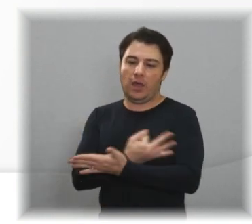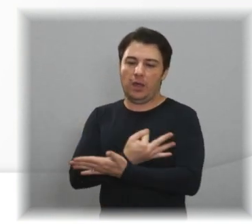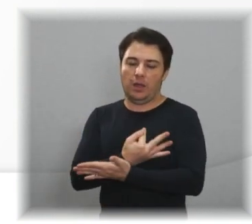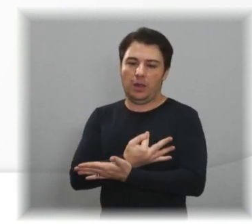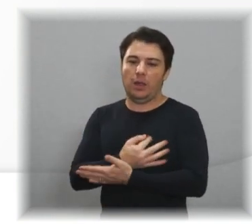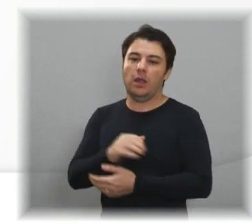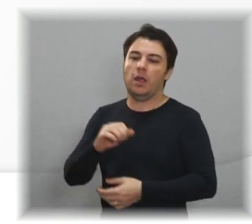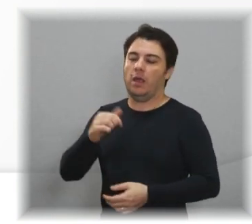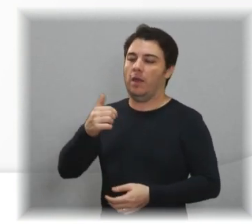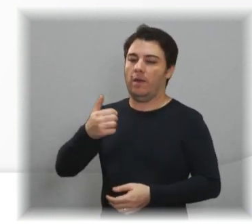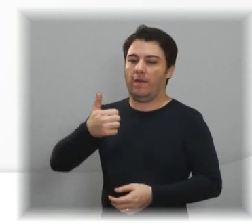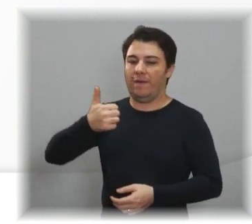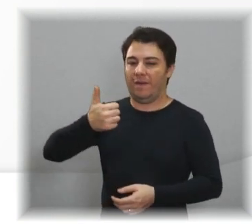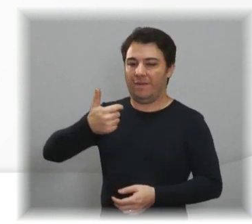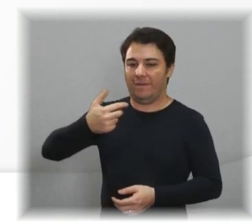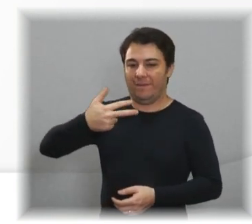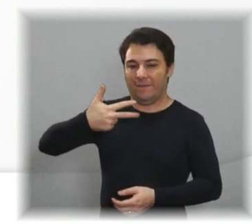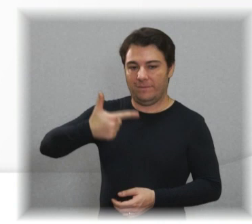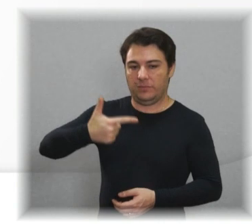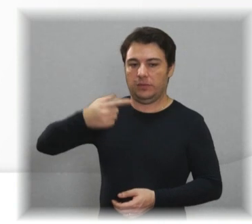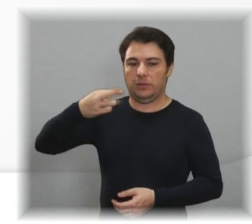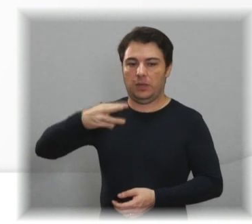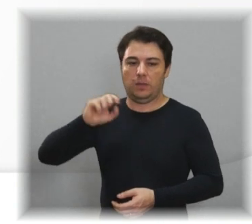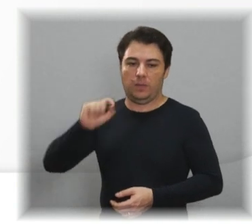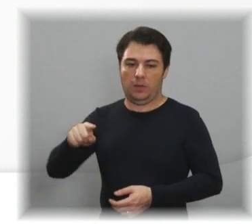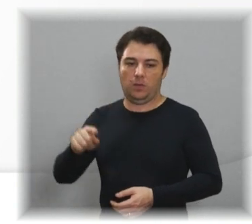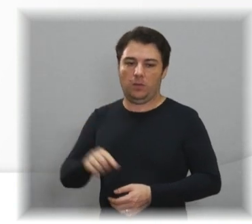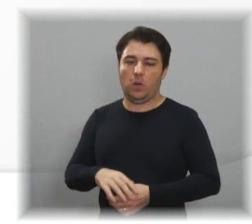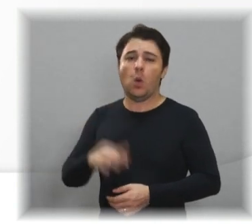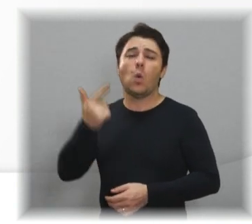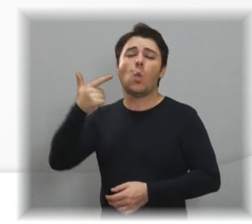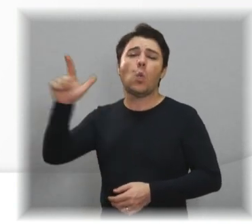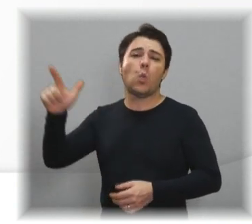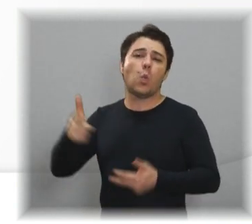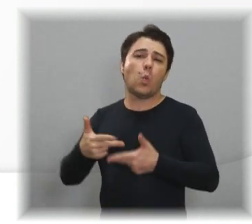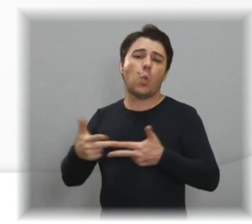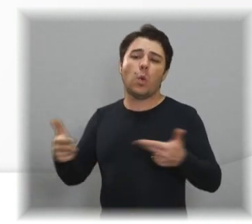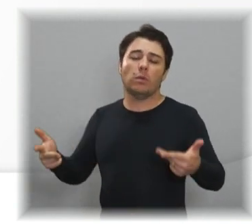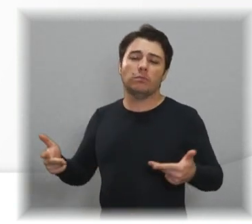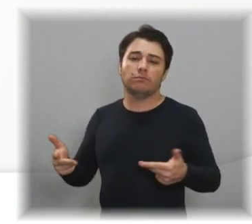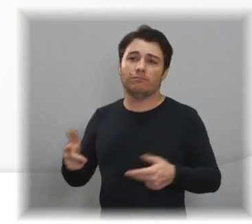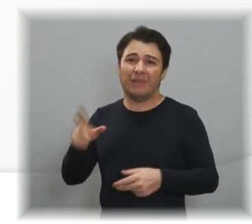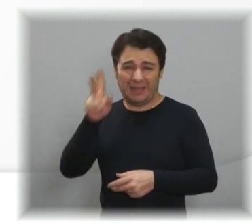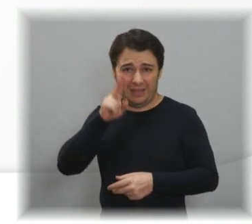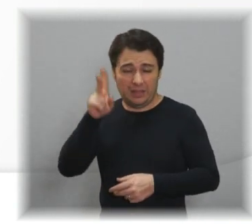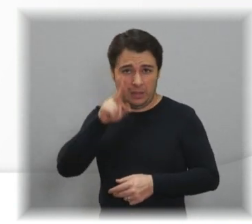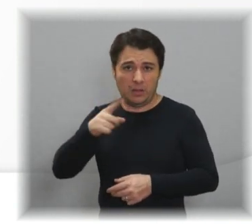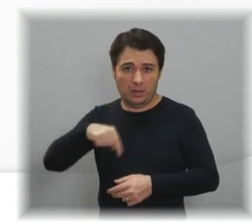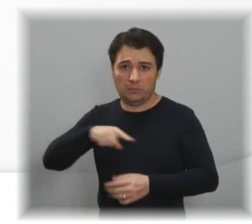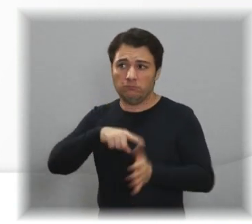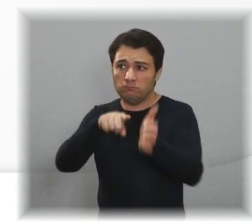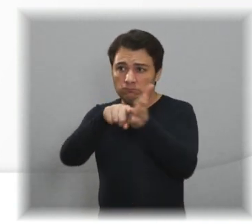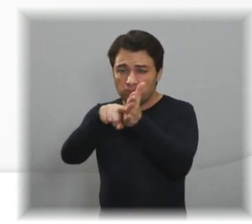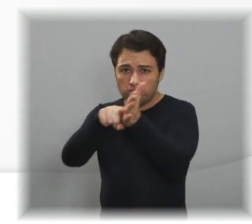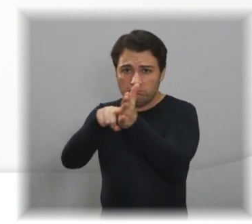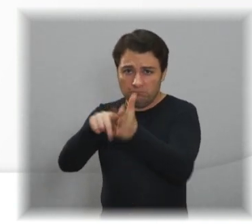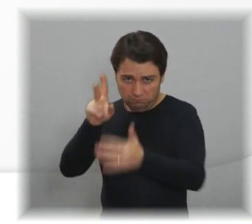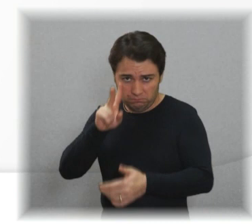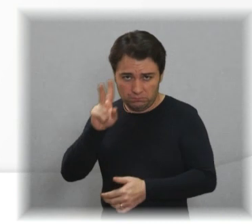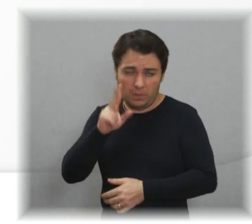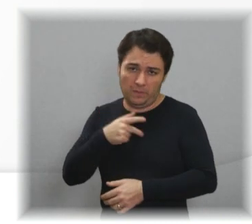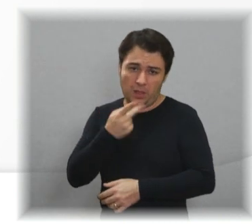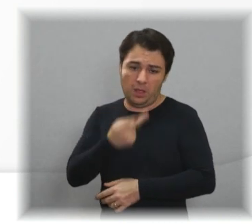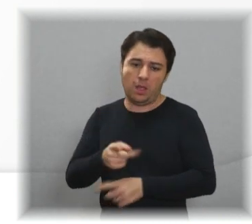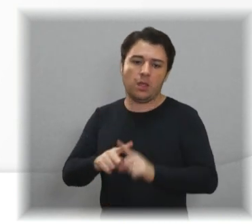descarga atmosférica também 23 mil clientes não identificado às vezes é que nós se vemos ocorrência mesmo que eu falei que a gente tem que pressionar 100% alimentador